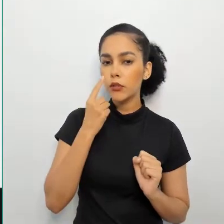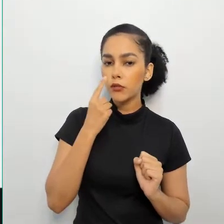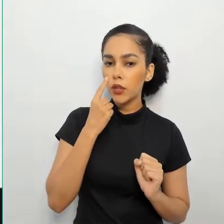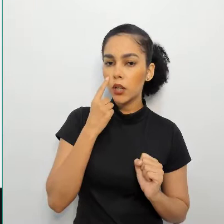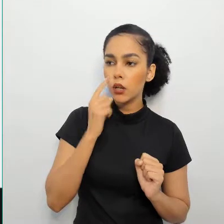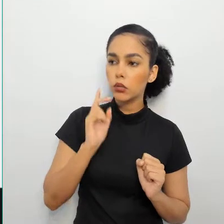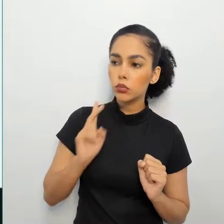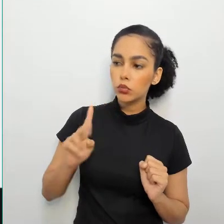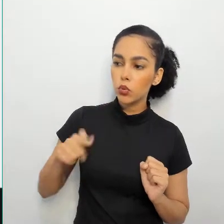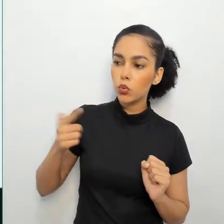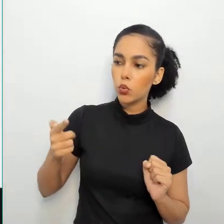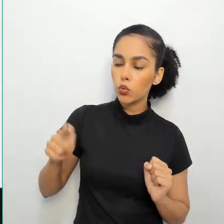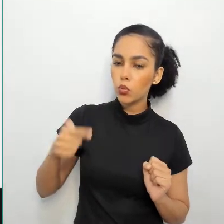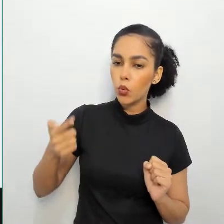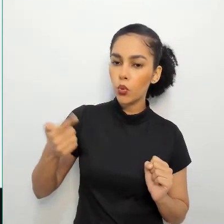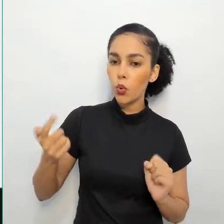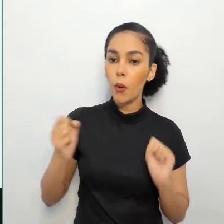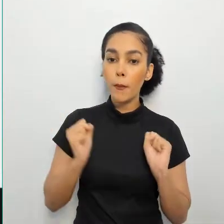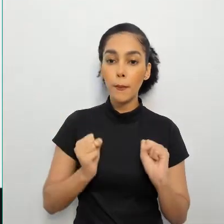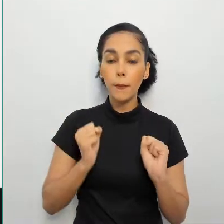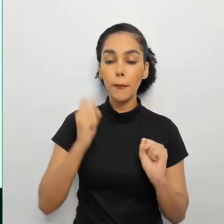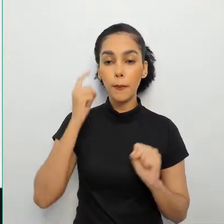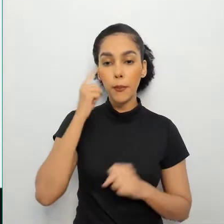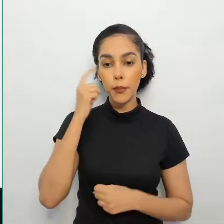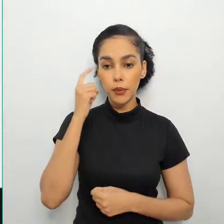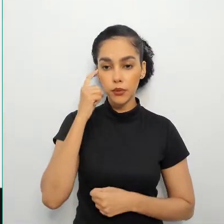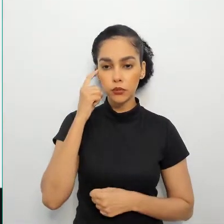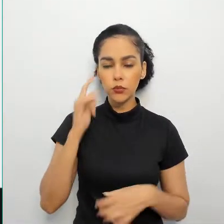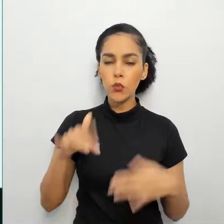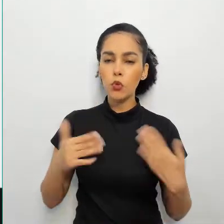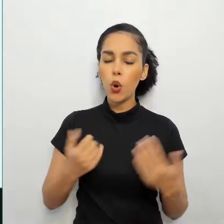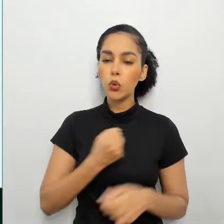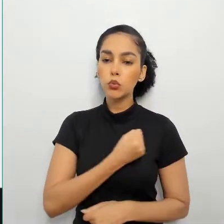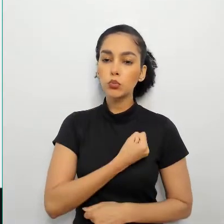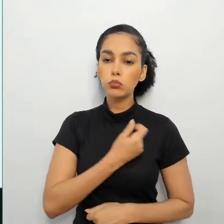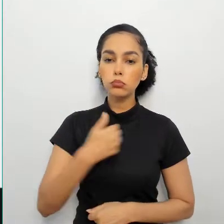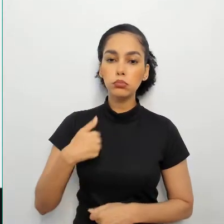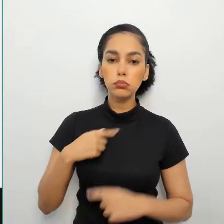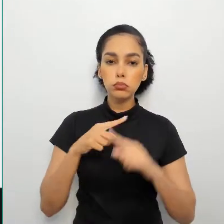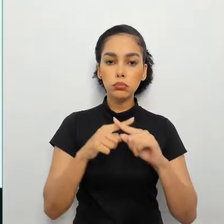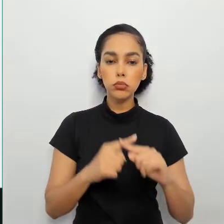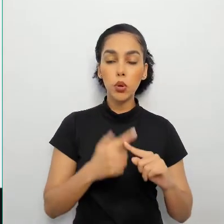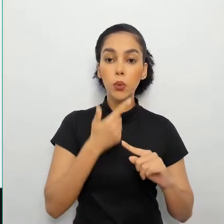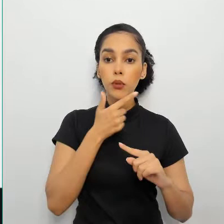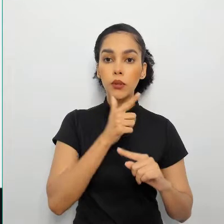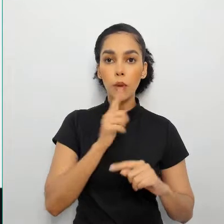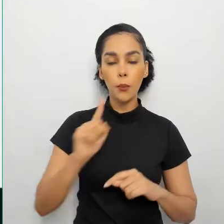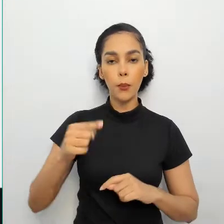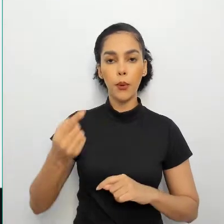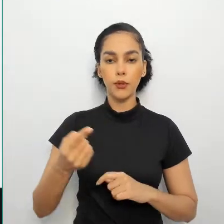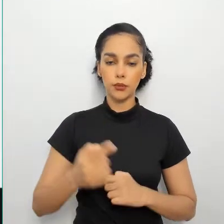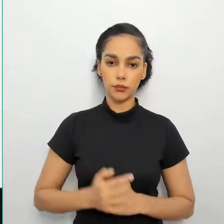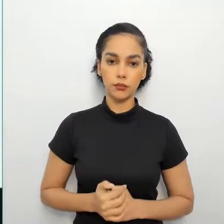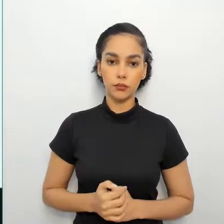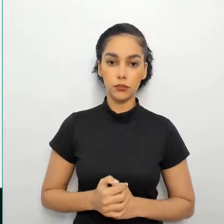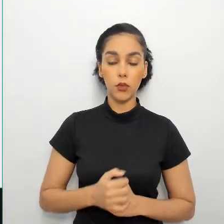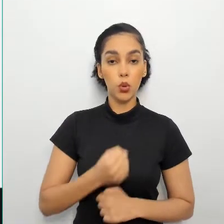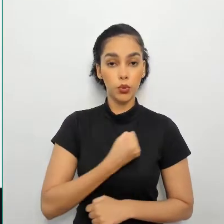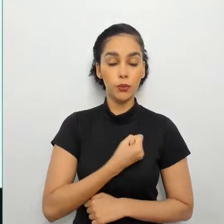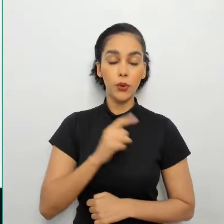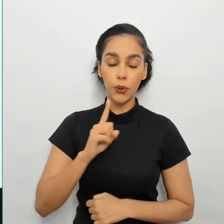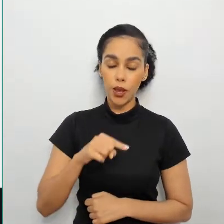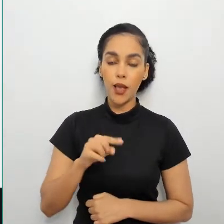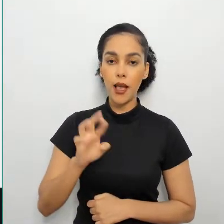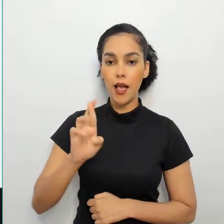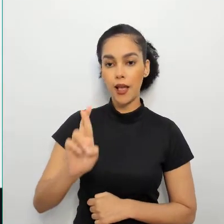pode só observar a sequência e pensar da seguinte maneira: por que número eu estou multiplicando para obter o próximo? Esse número